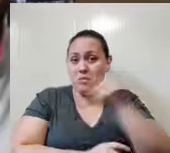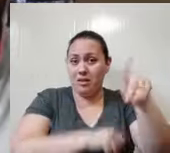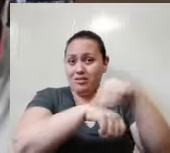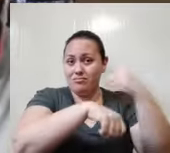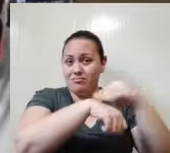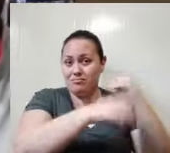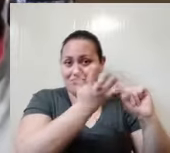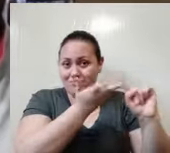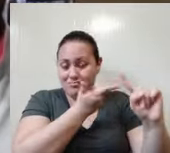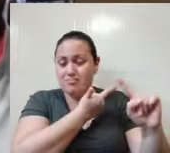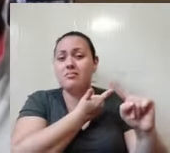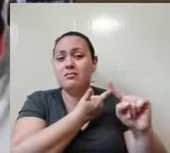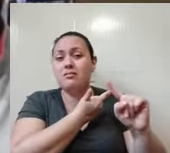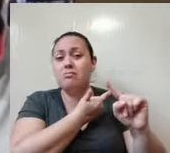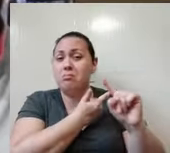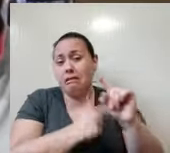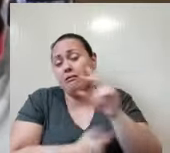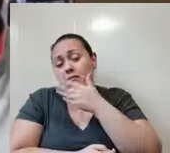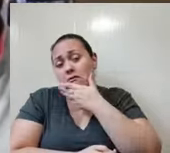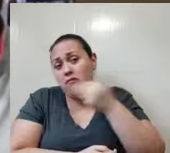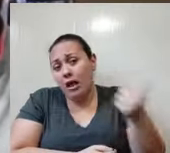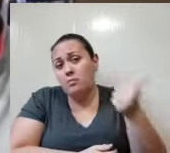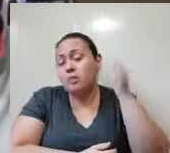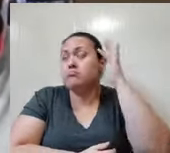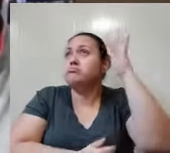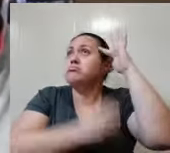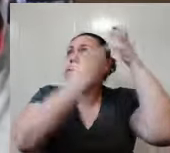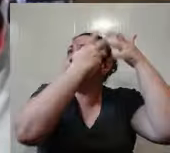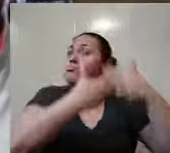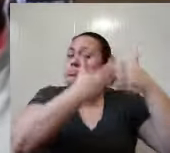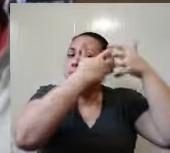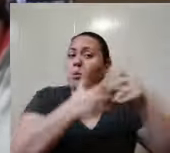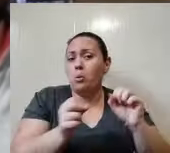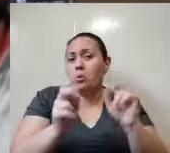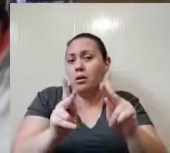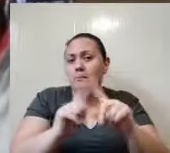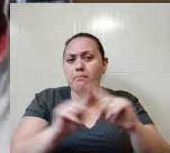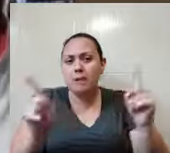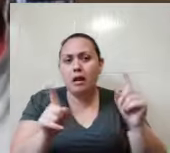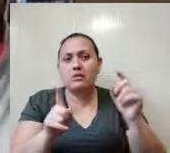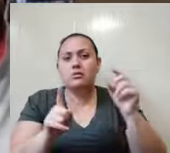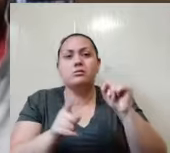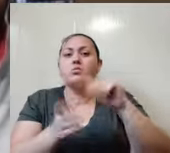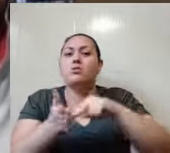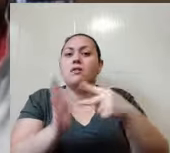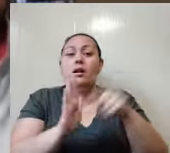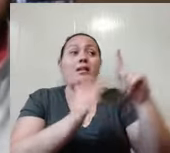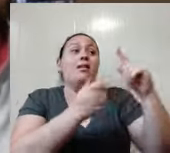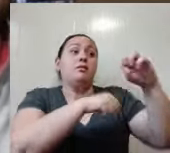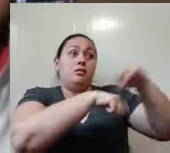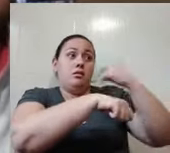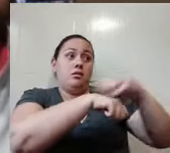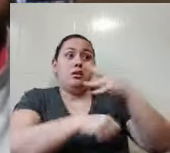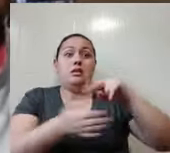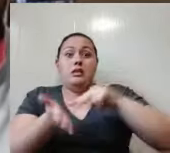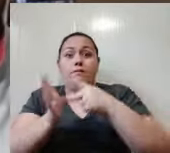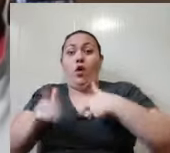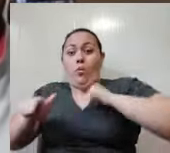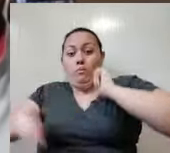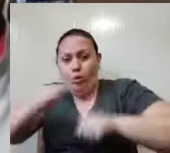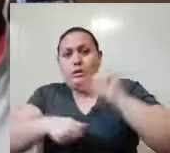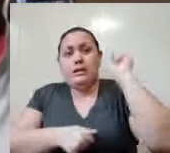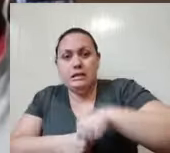ideia de que o amigo, né, a fazer um apontamento, vale sim uma reflexão sobre, mas não se o